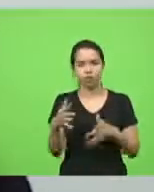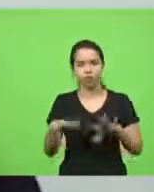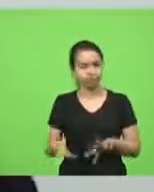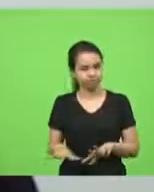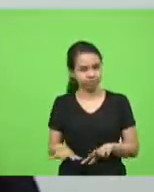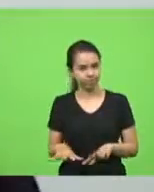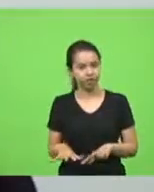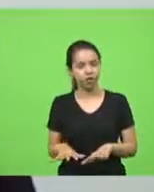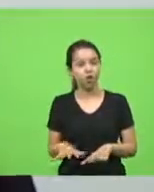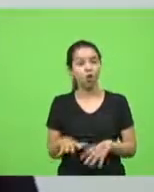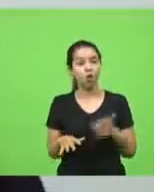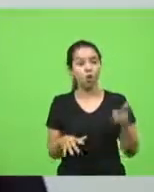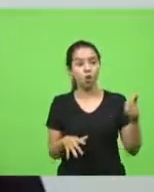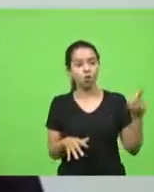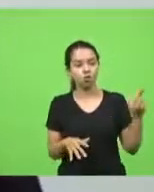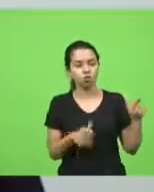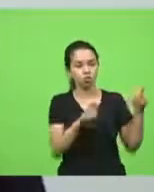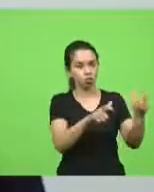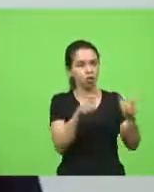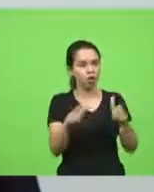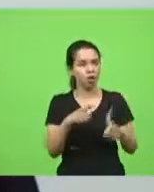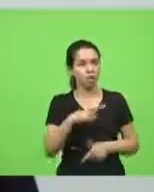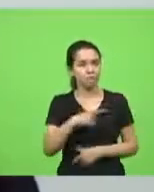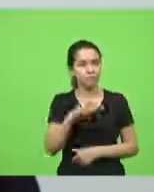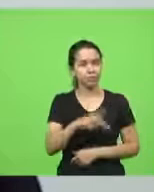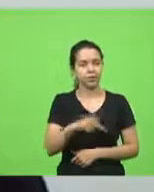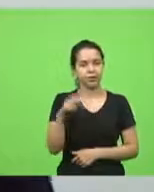temos professores fazendo